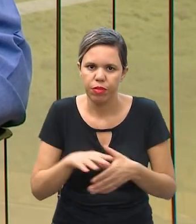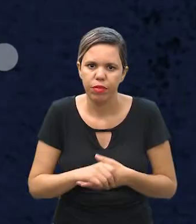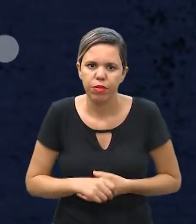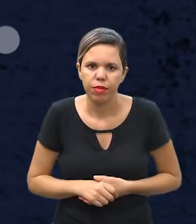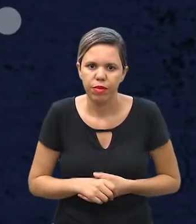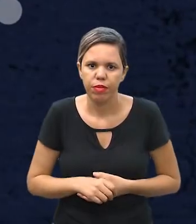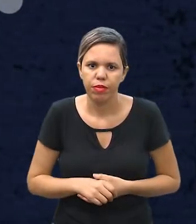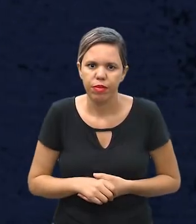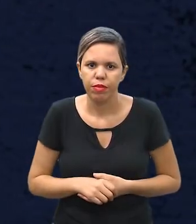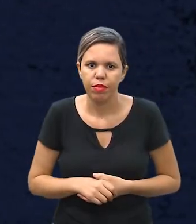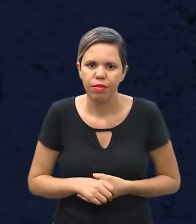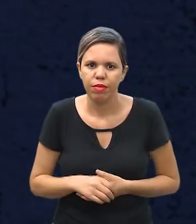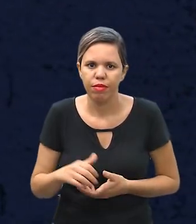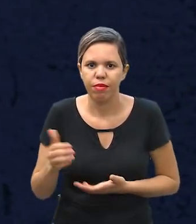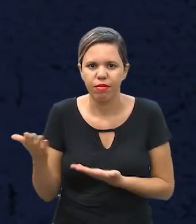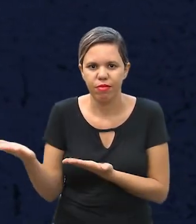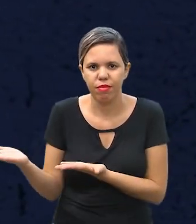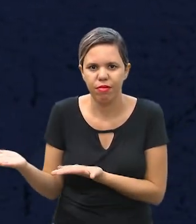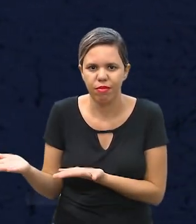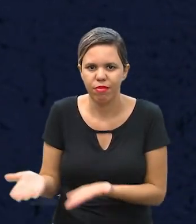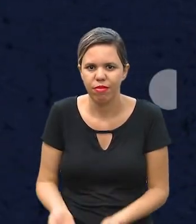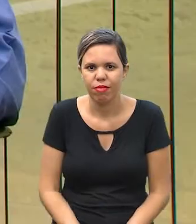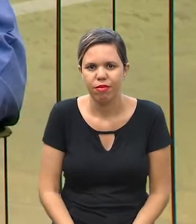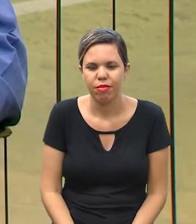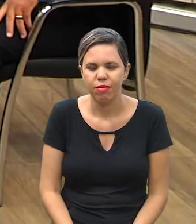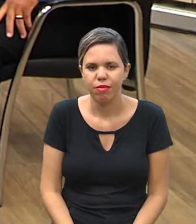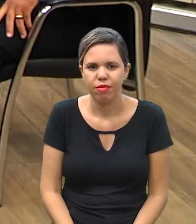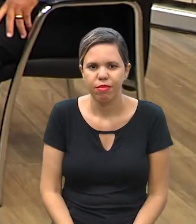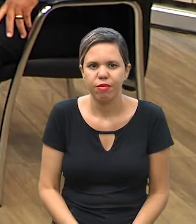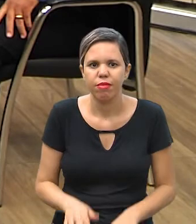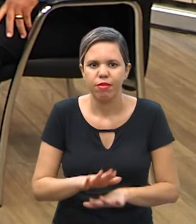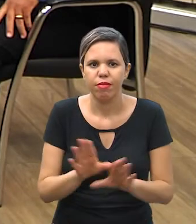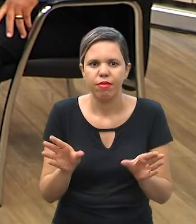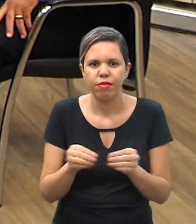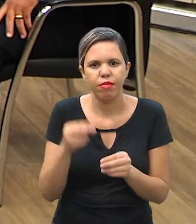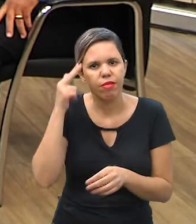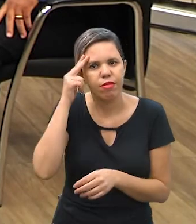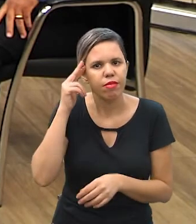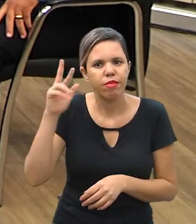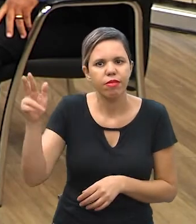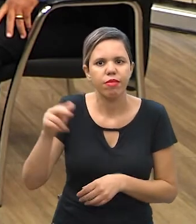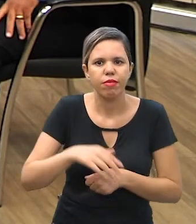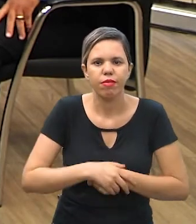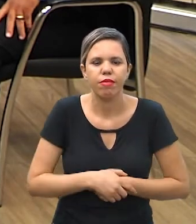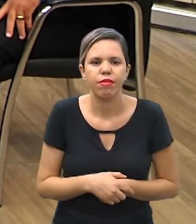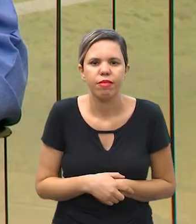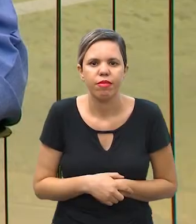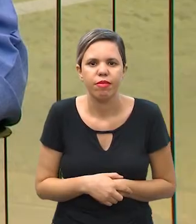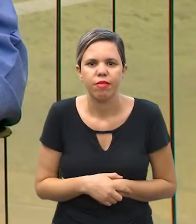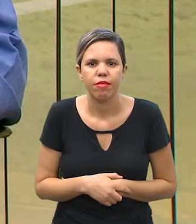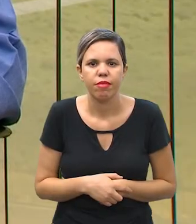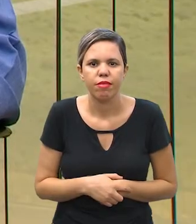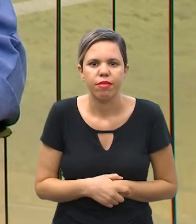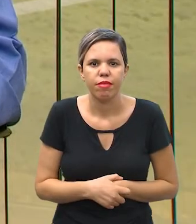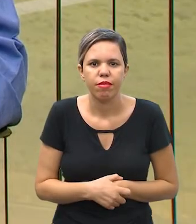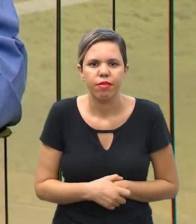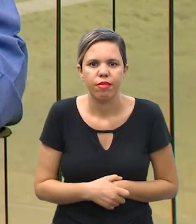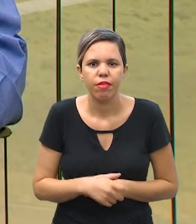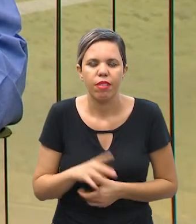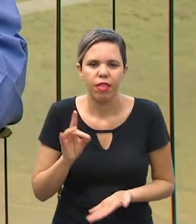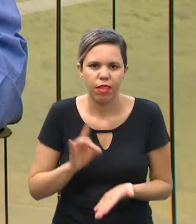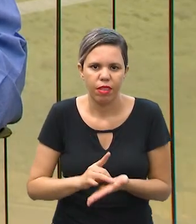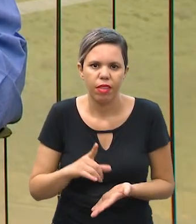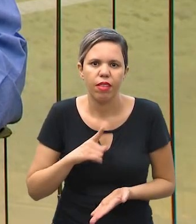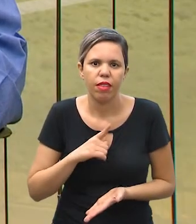mas um acarajé é delicioso. E para poder encerrar, um sonho? Meu sonho é que a gente tenha, de